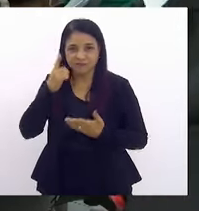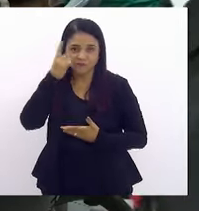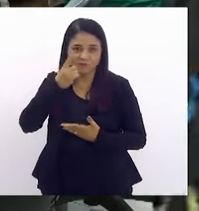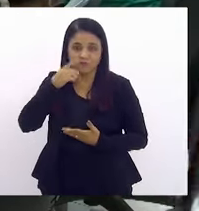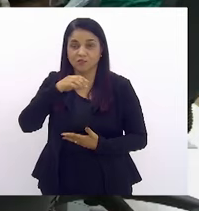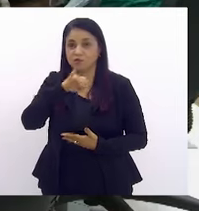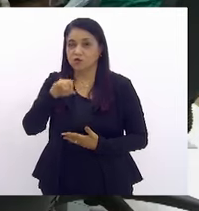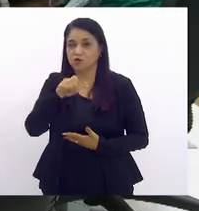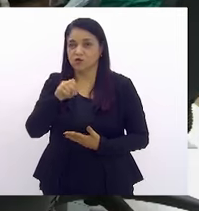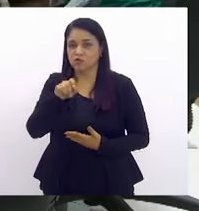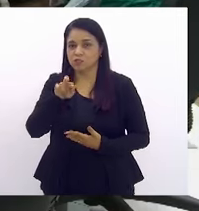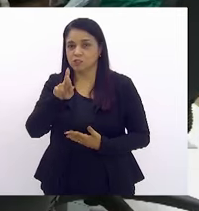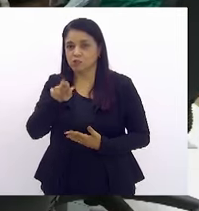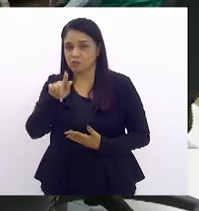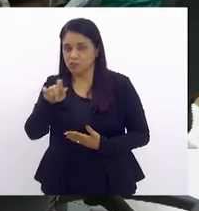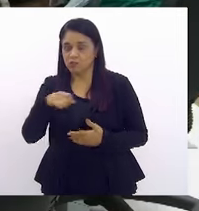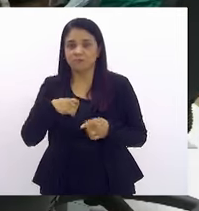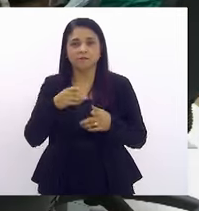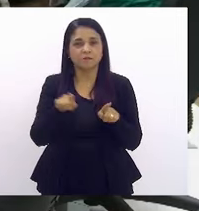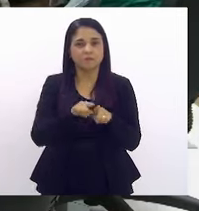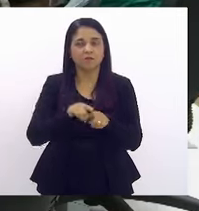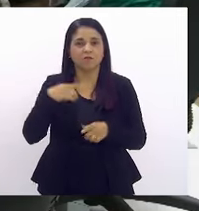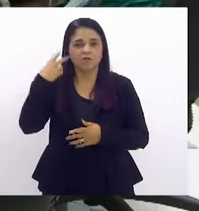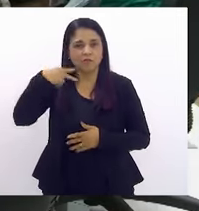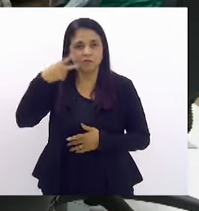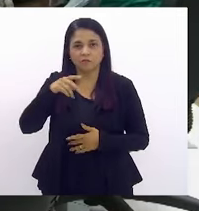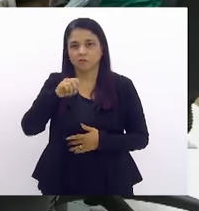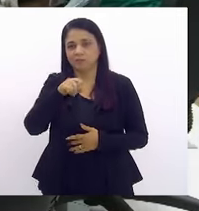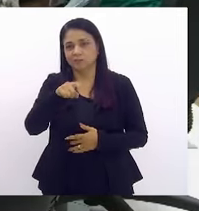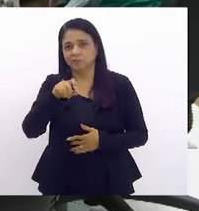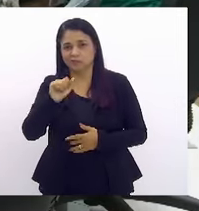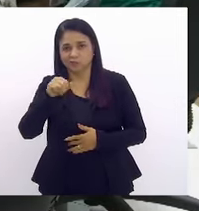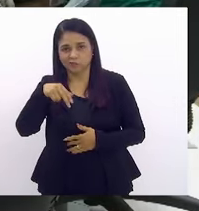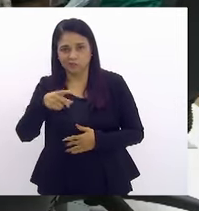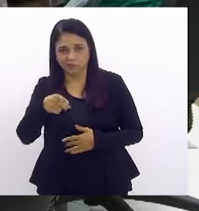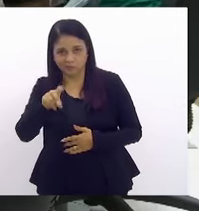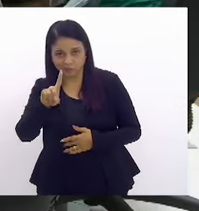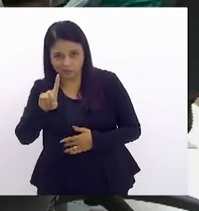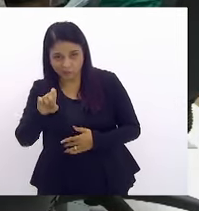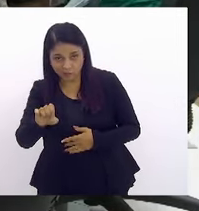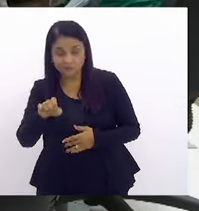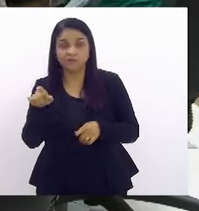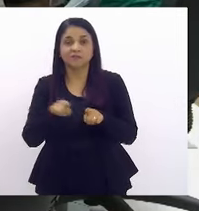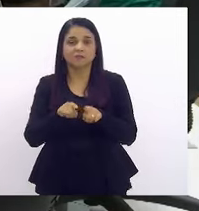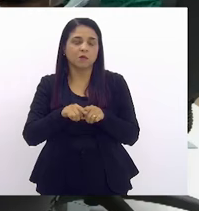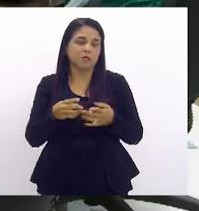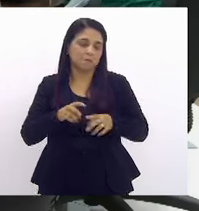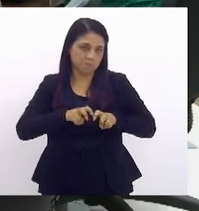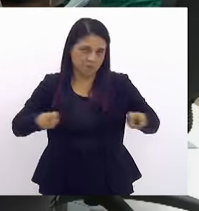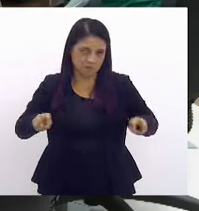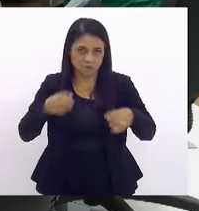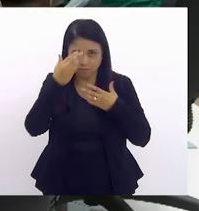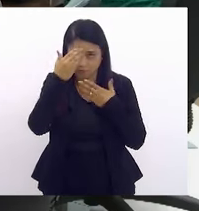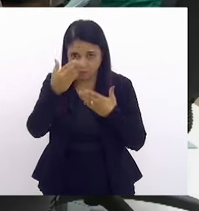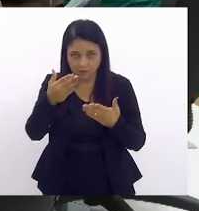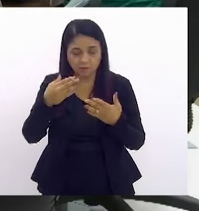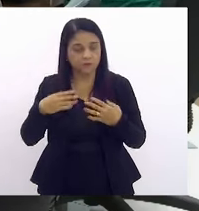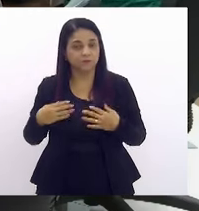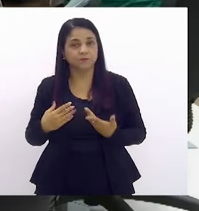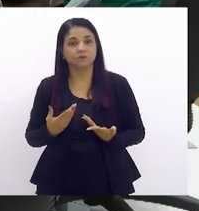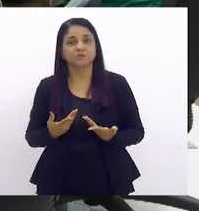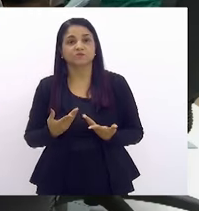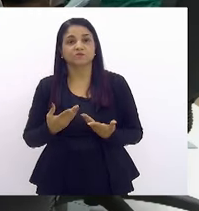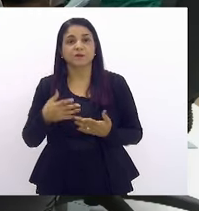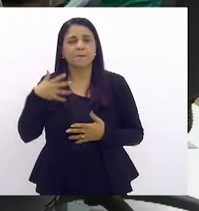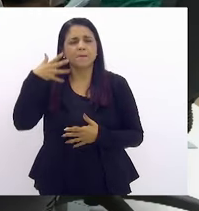ao vereador Xande, Hadesh, a todos da mesa e aos presentes. Bom, só para fazer uma fala de